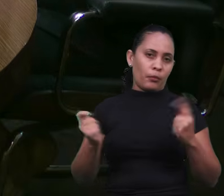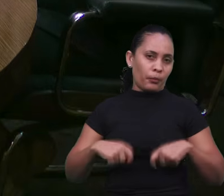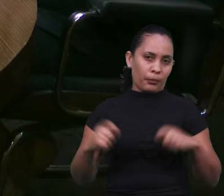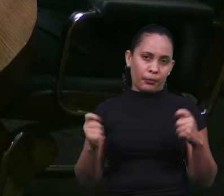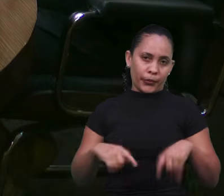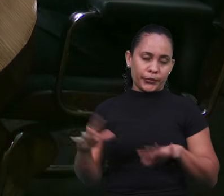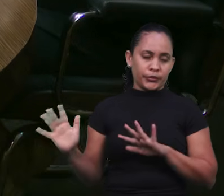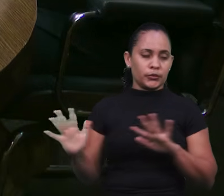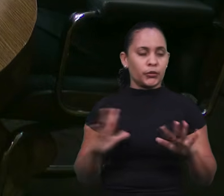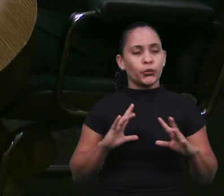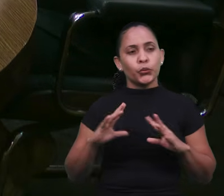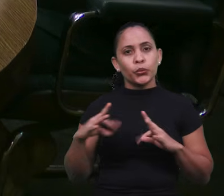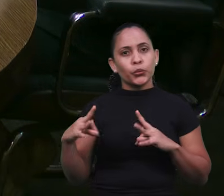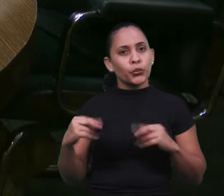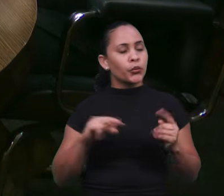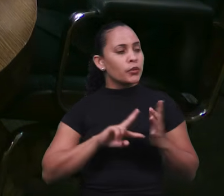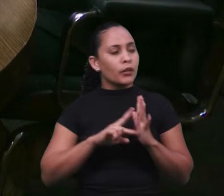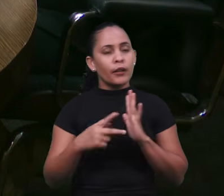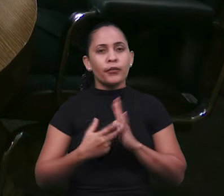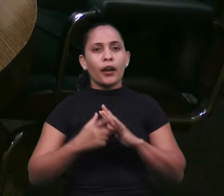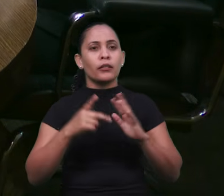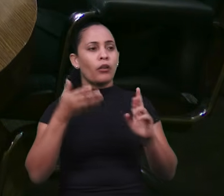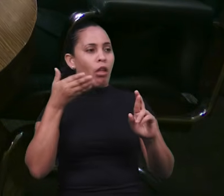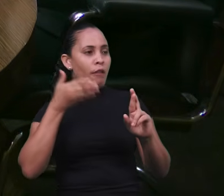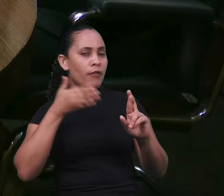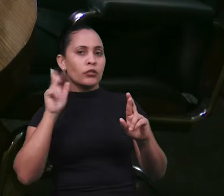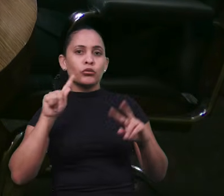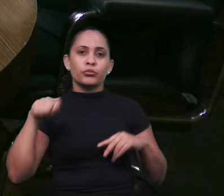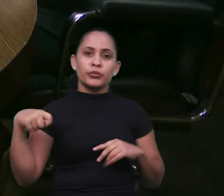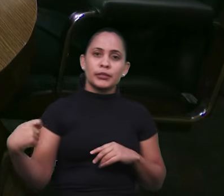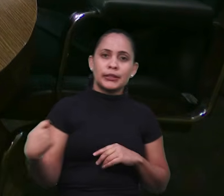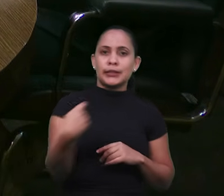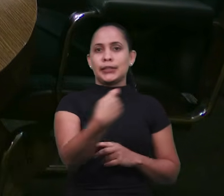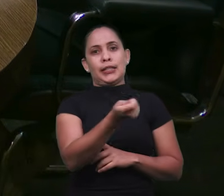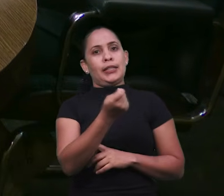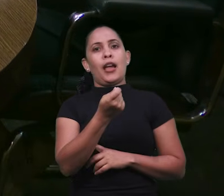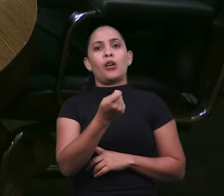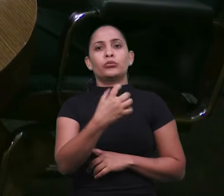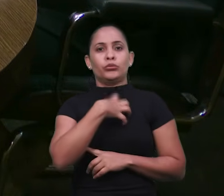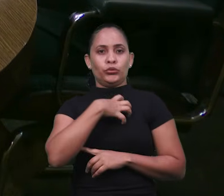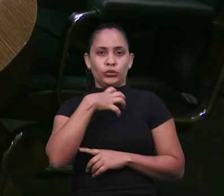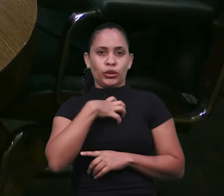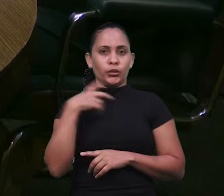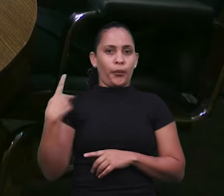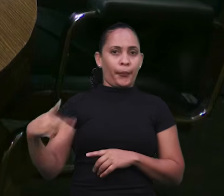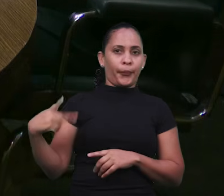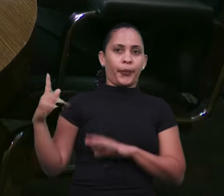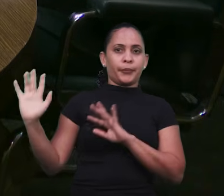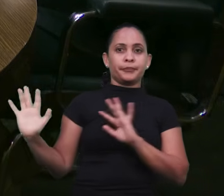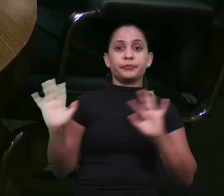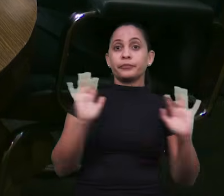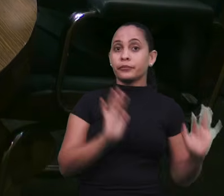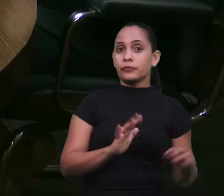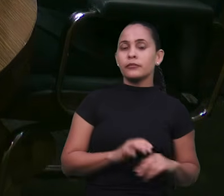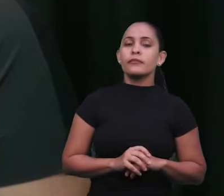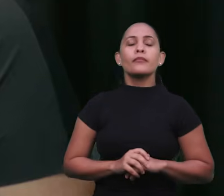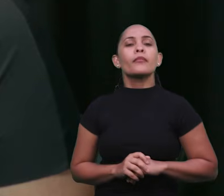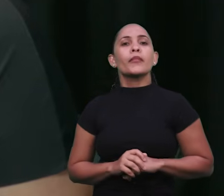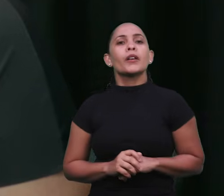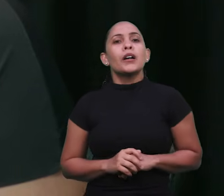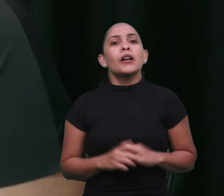tem todo um sentido referente a um sinal que é o jeito surdo de sinalizar. Uhum. E quando a gente fala